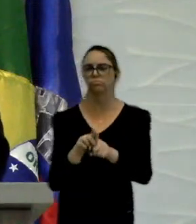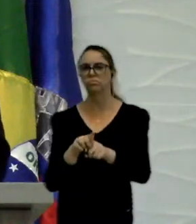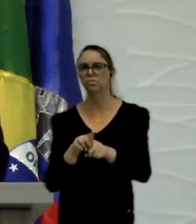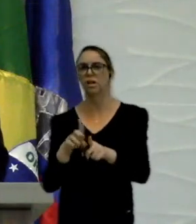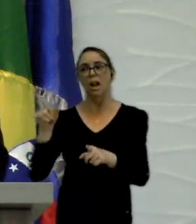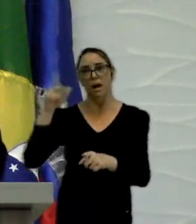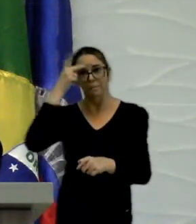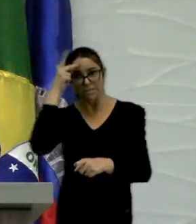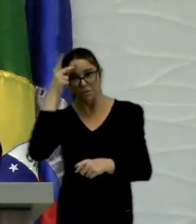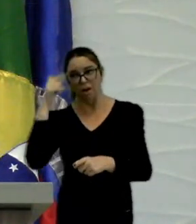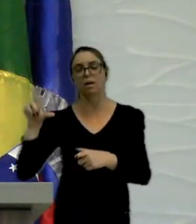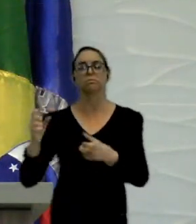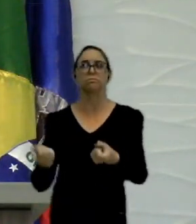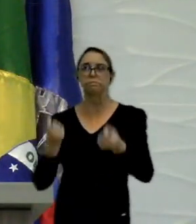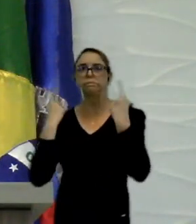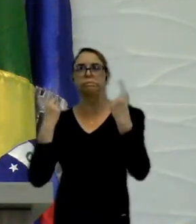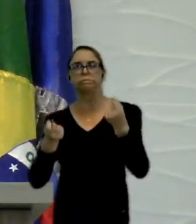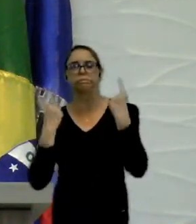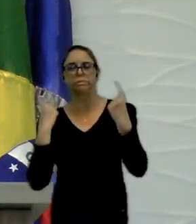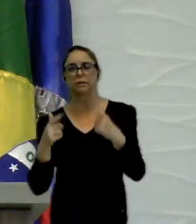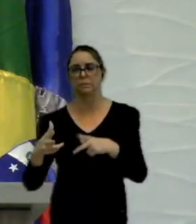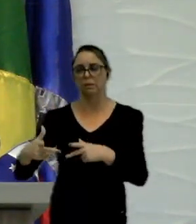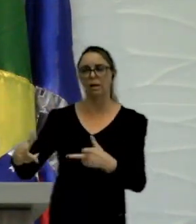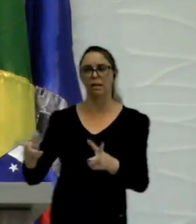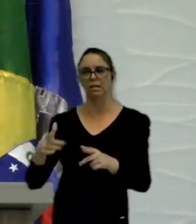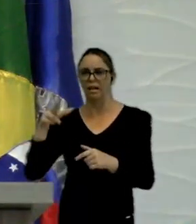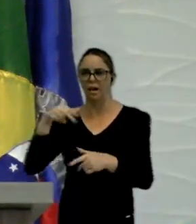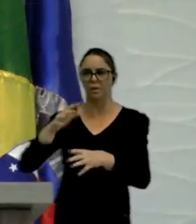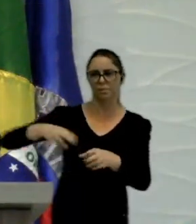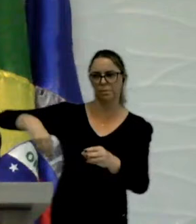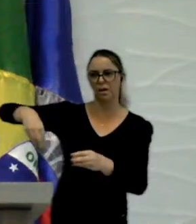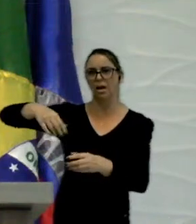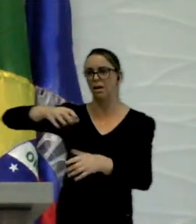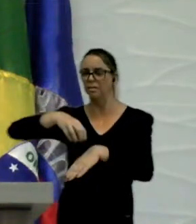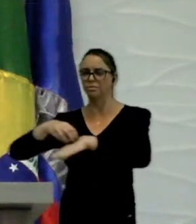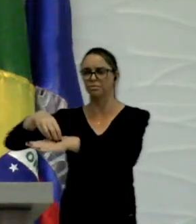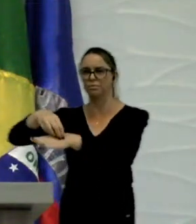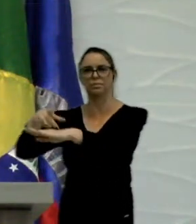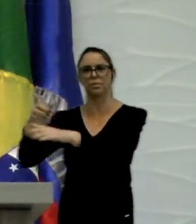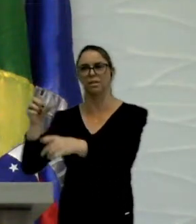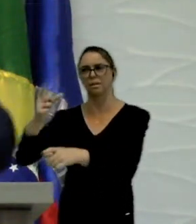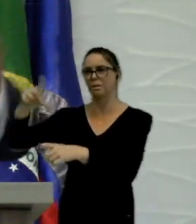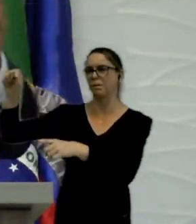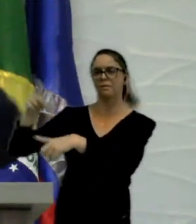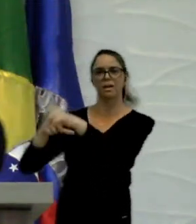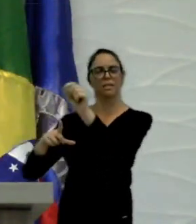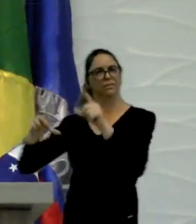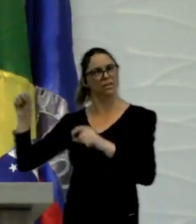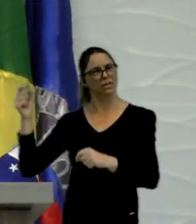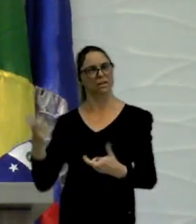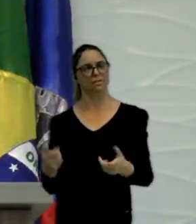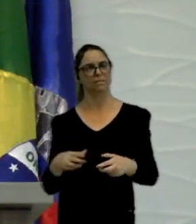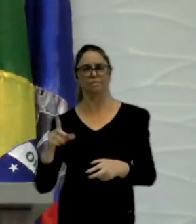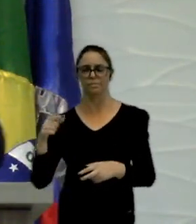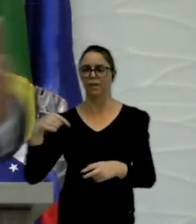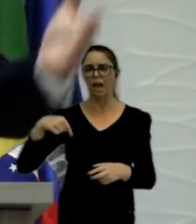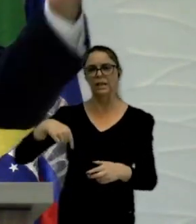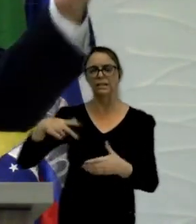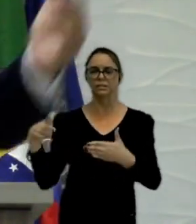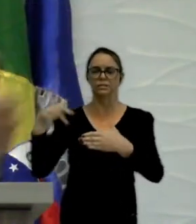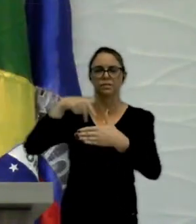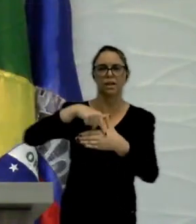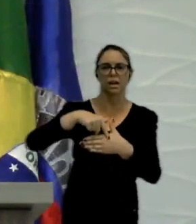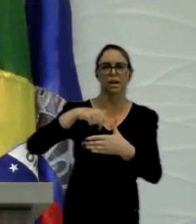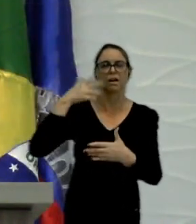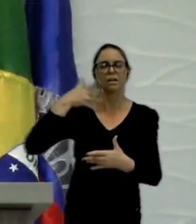bolando daqui para Recife, Recife, Serra Talhada, Nazaré da Mata, Palmares. Uma gestante dentro de uma ambulância. Aí vem aqui o vereador dizer, tem gestante que